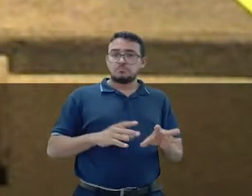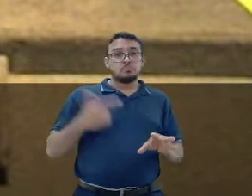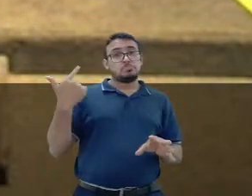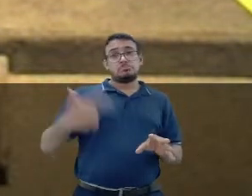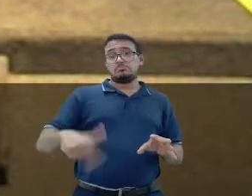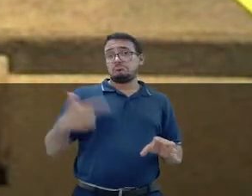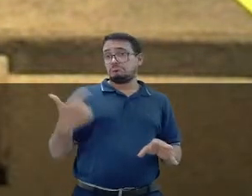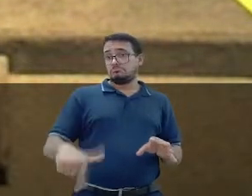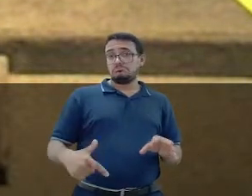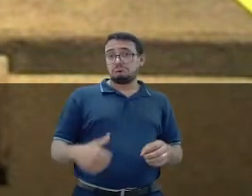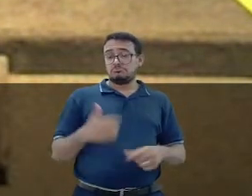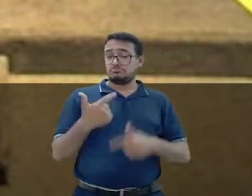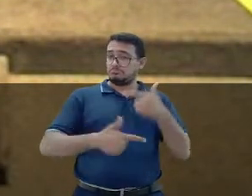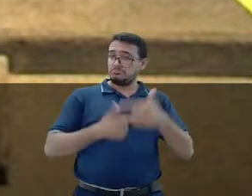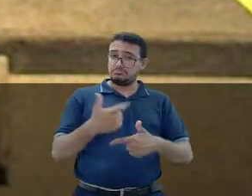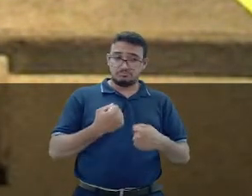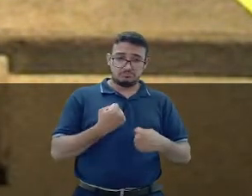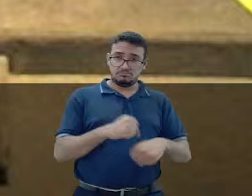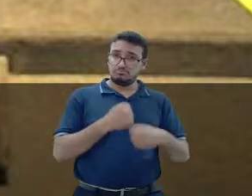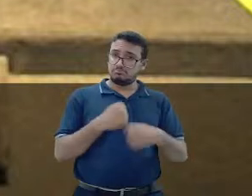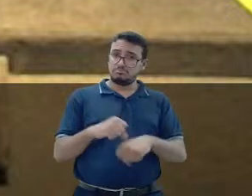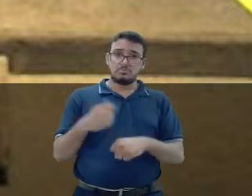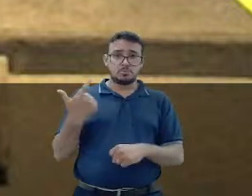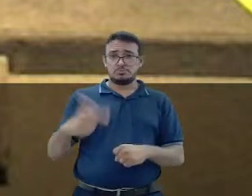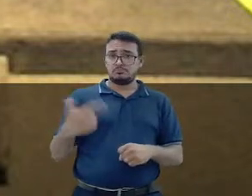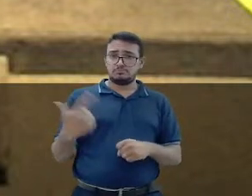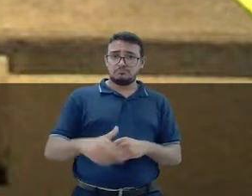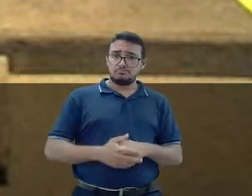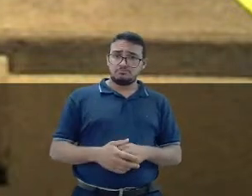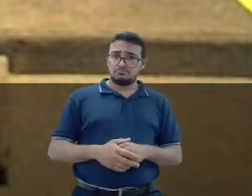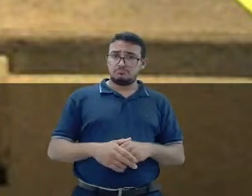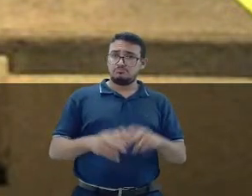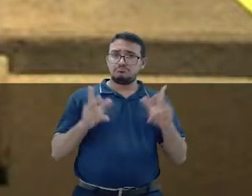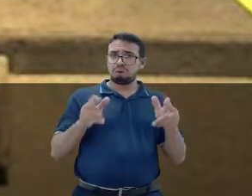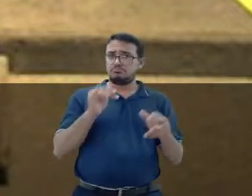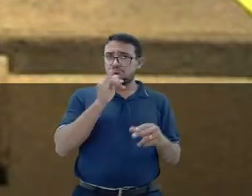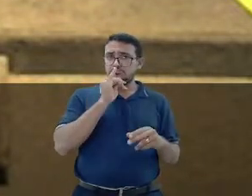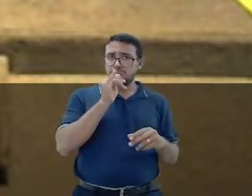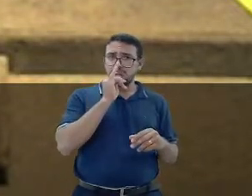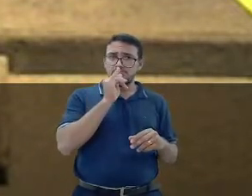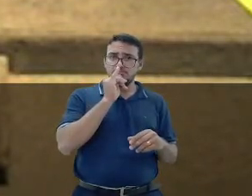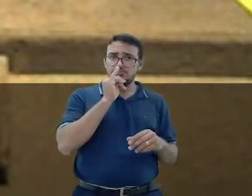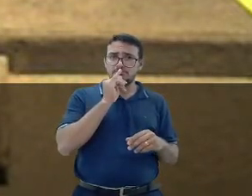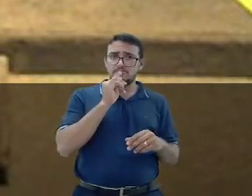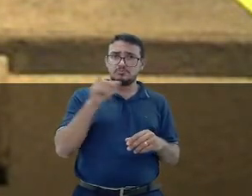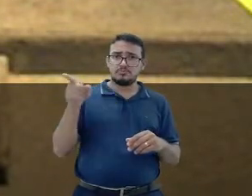de limpeza. É a mesma coisa de eu pegar um exemplo aqui, pegar o Marcos para poder